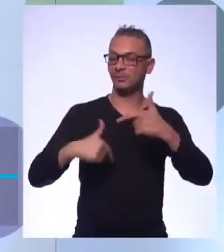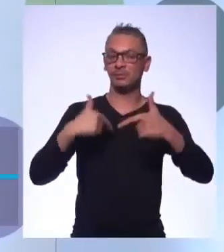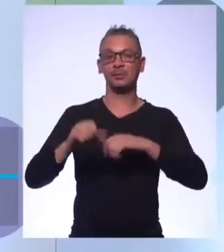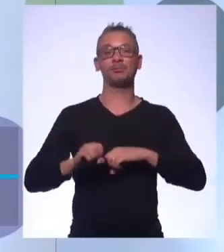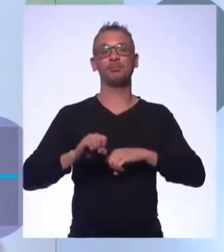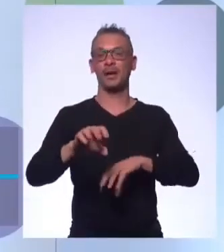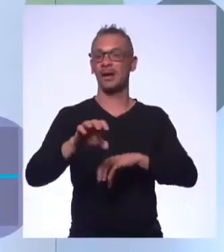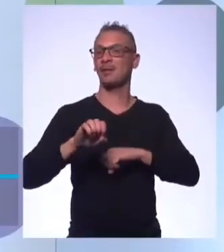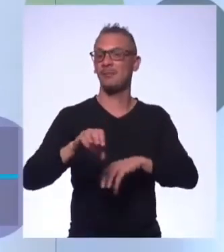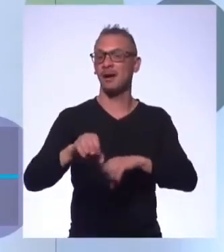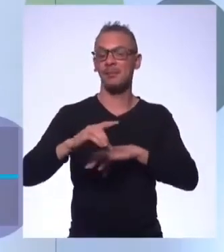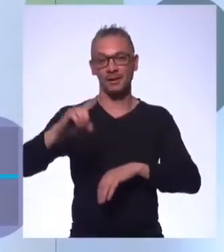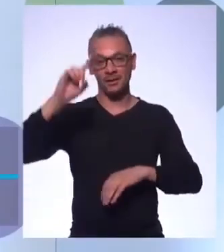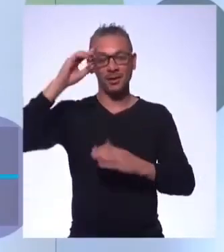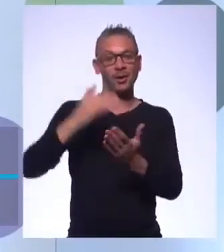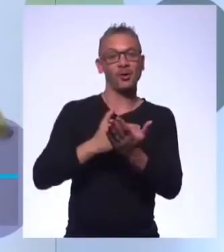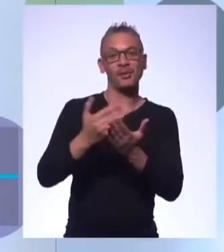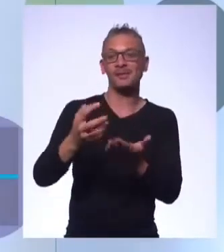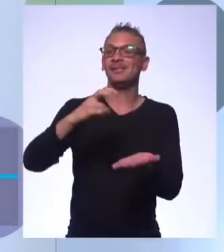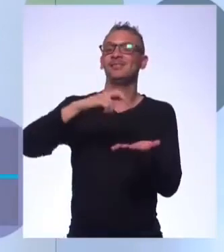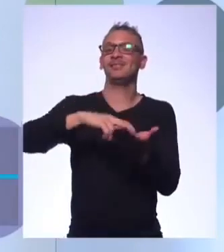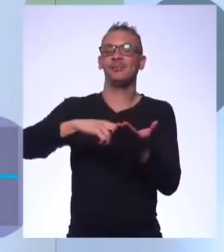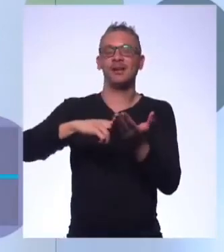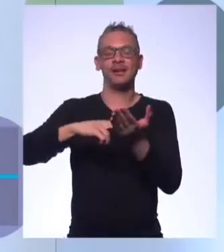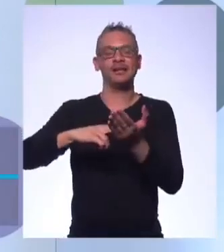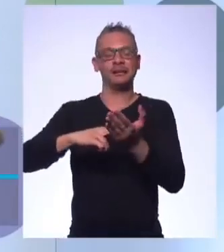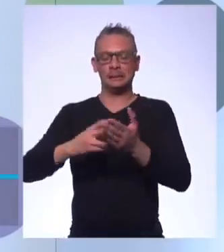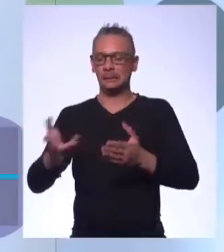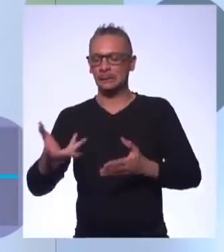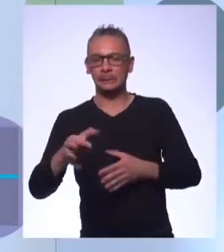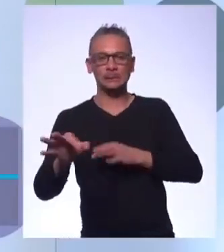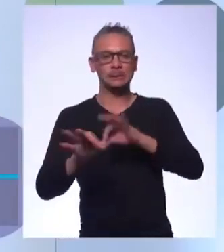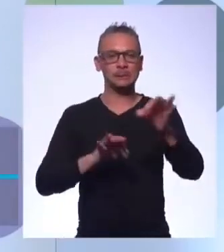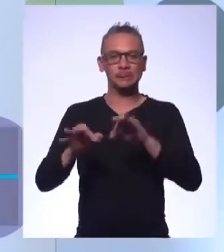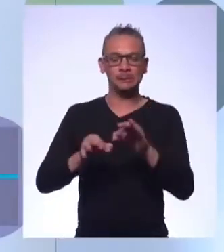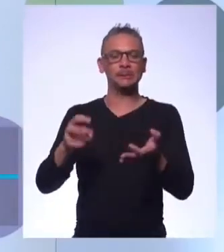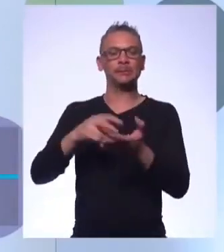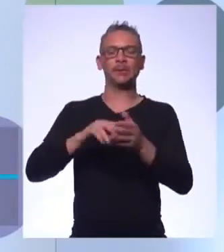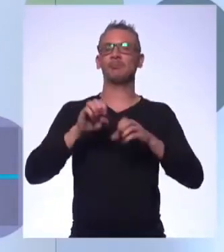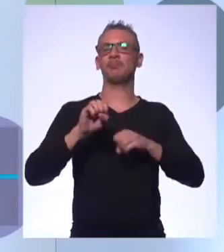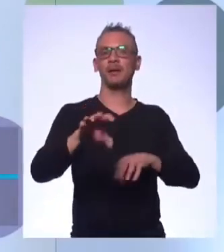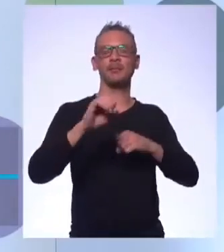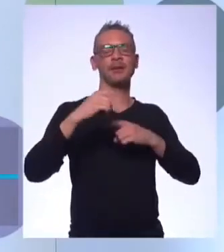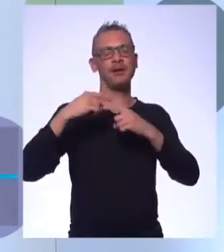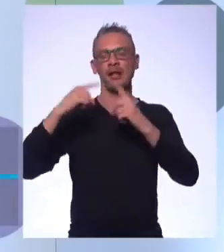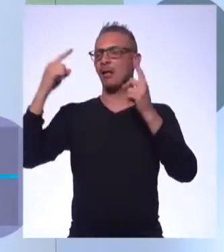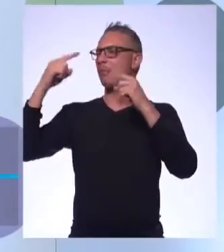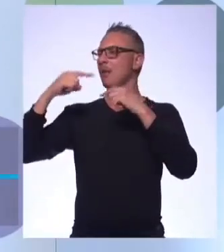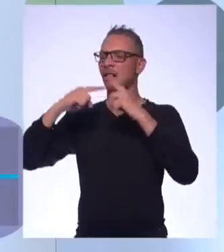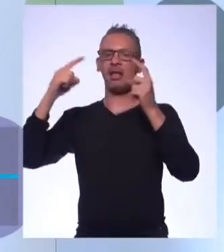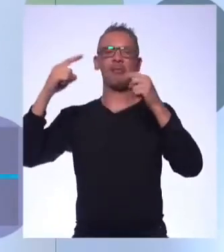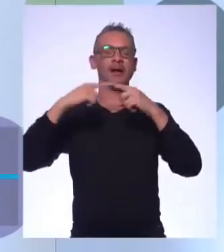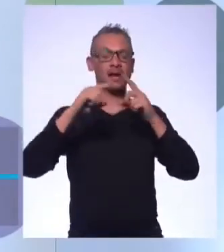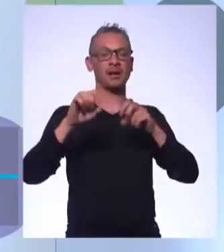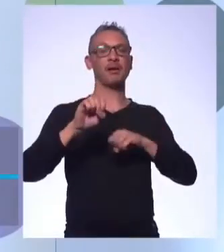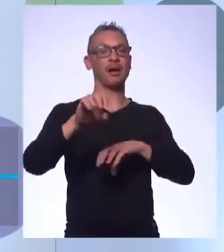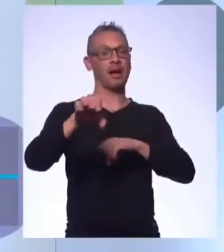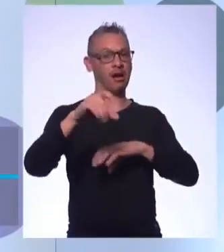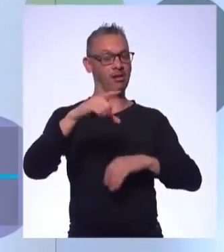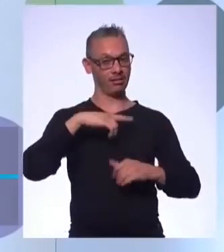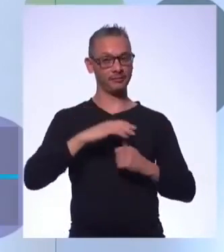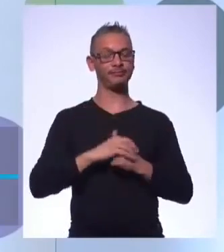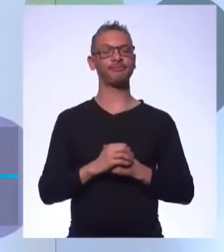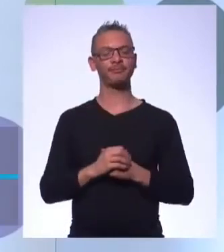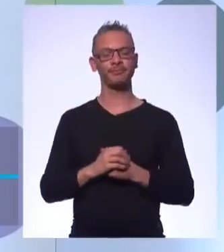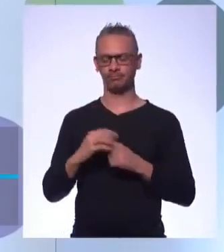reivindicação. Porque eu estou na pegada, que eu passei aqui uma boa parte da minha manhã reclamando, mas aí, às vezes, quando a